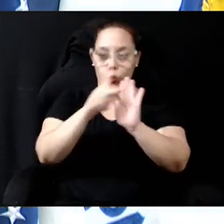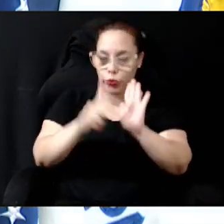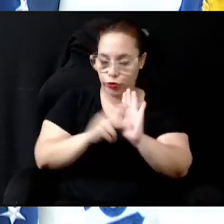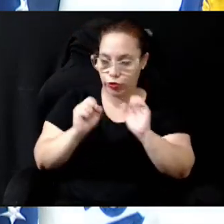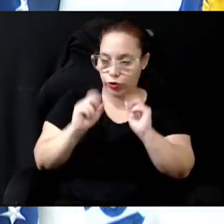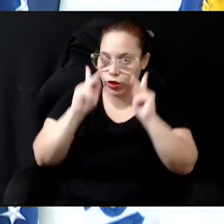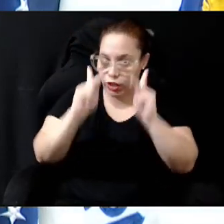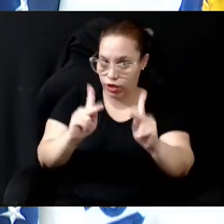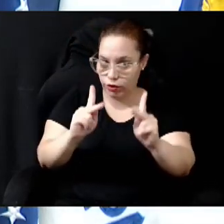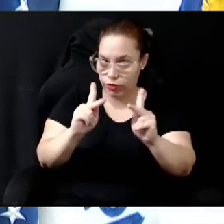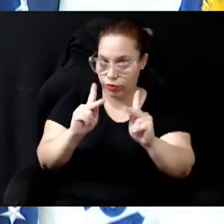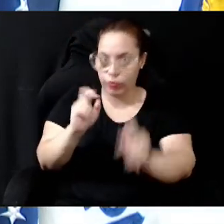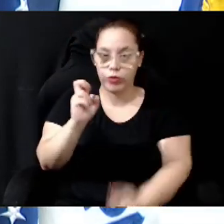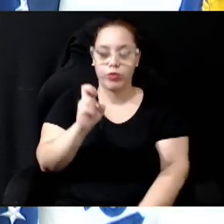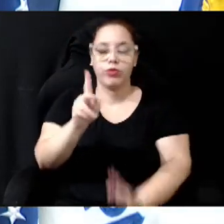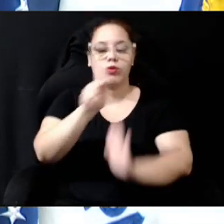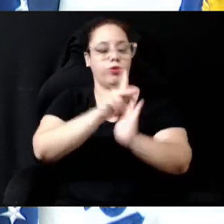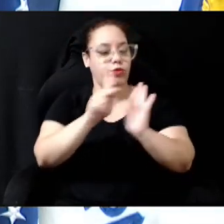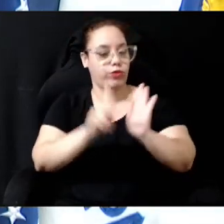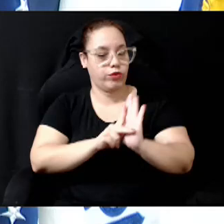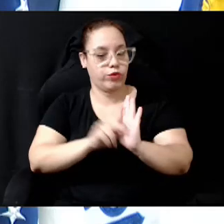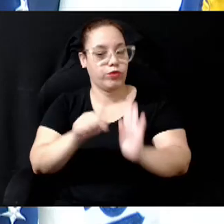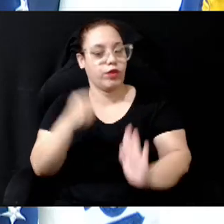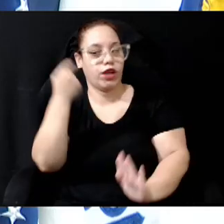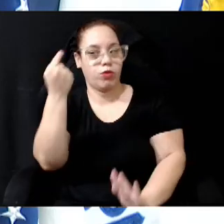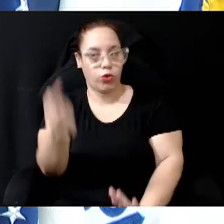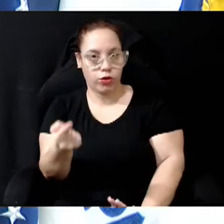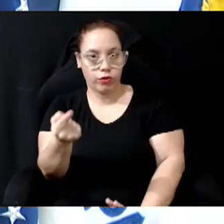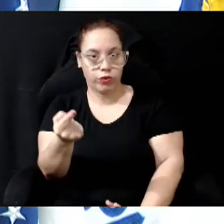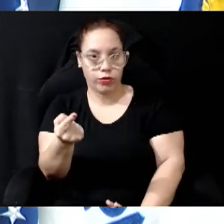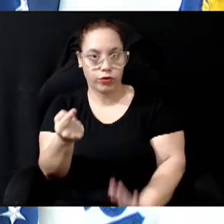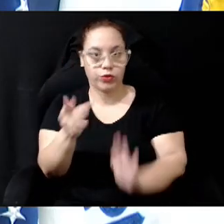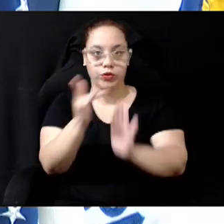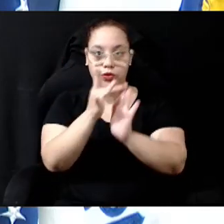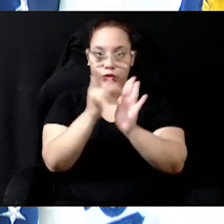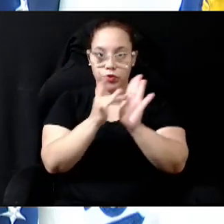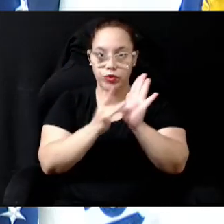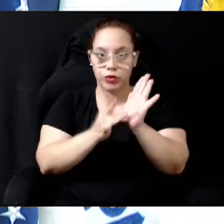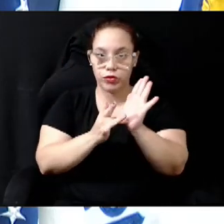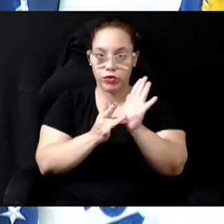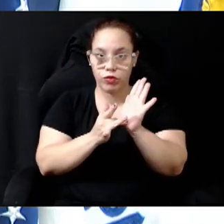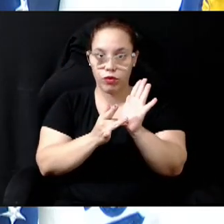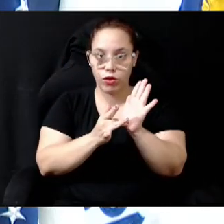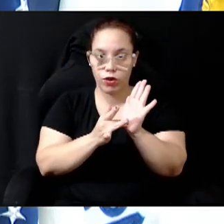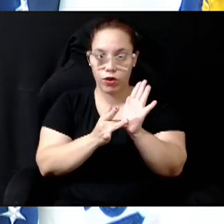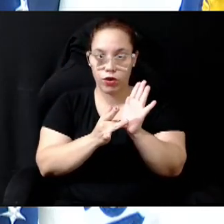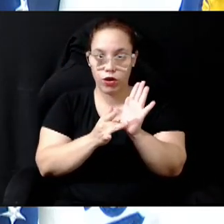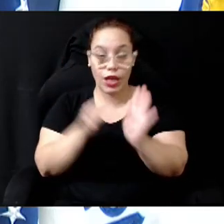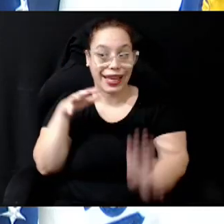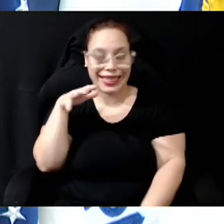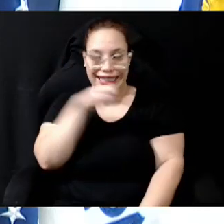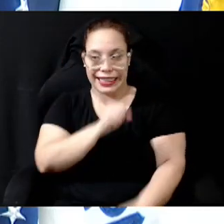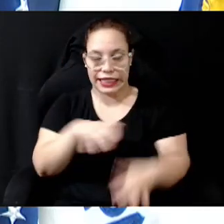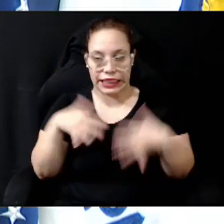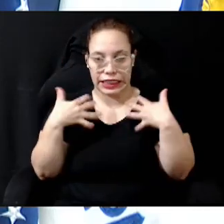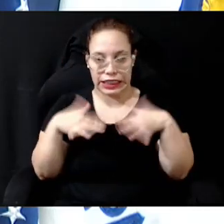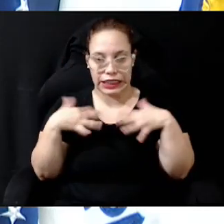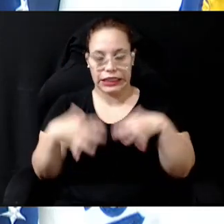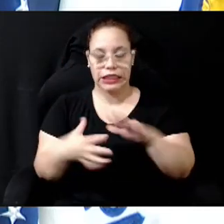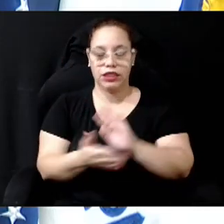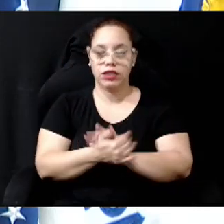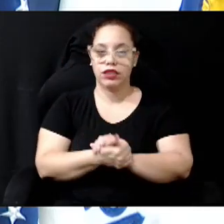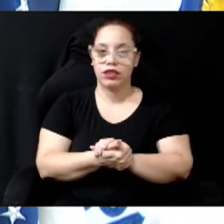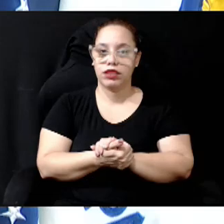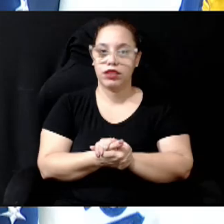votados 5 projetos, daqui a pouquinho. E nós temos aqui, na pauta em regime de urgência, nós temos em